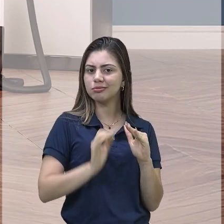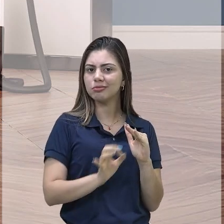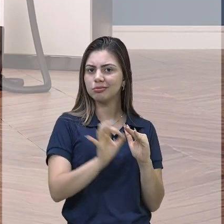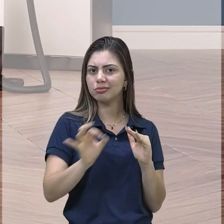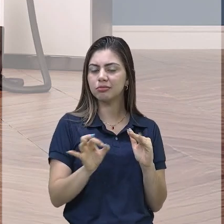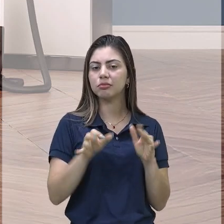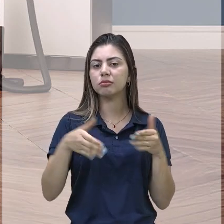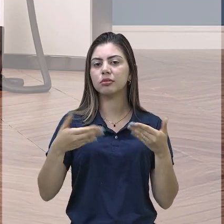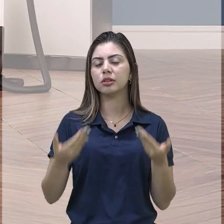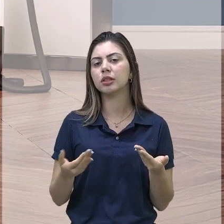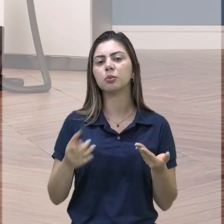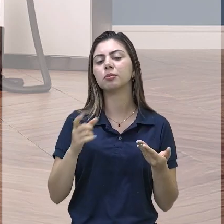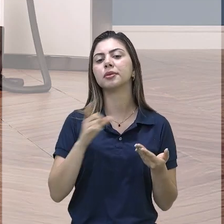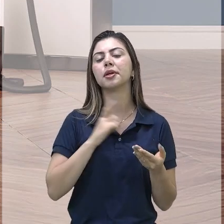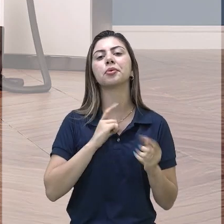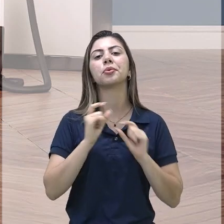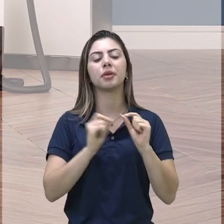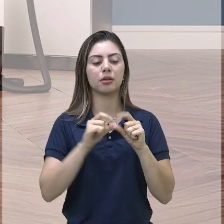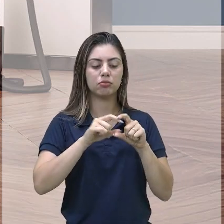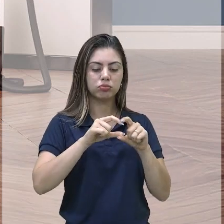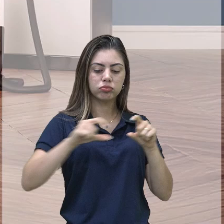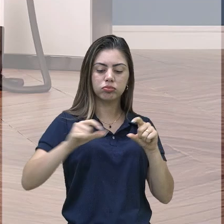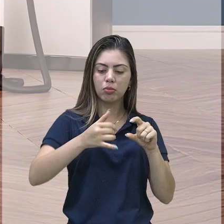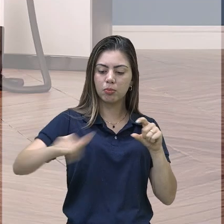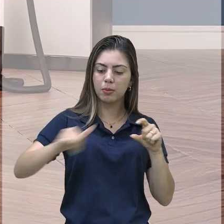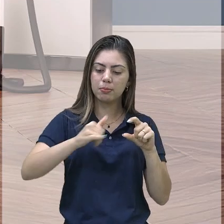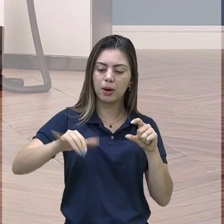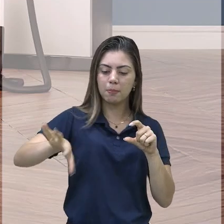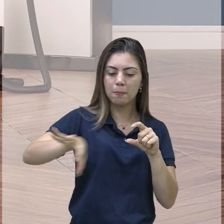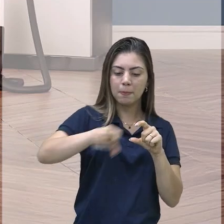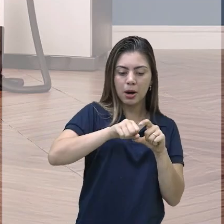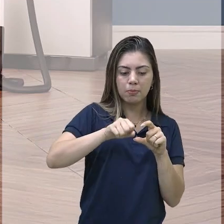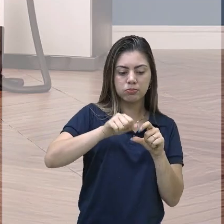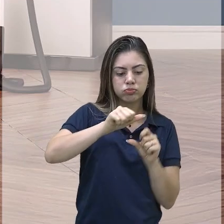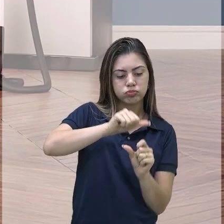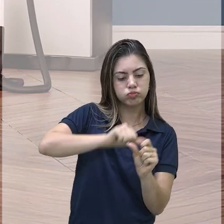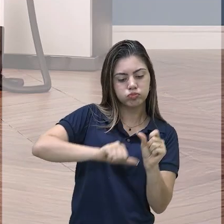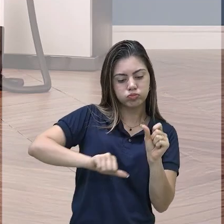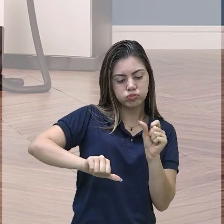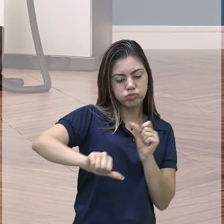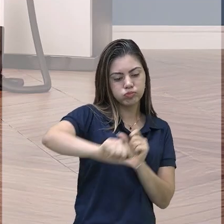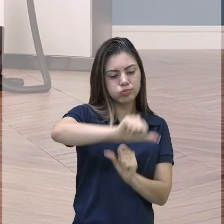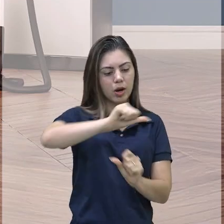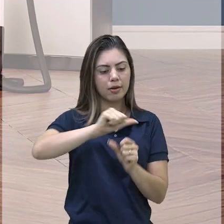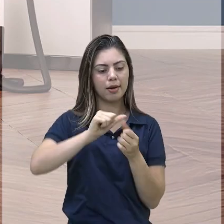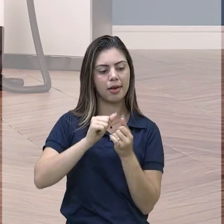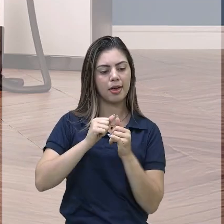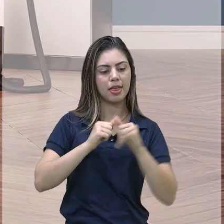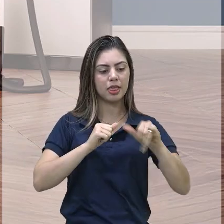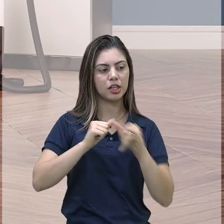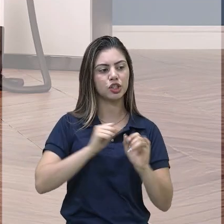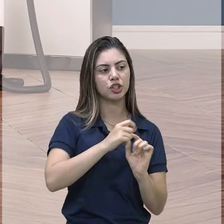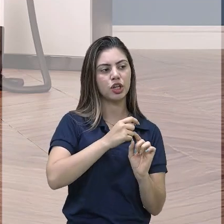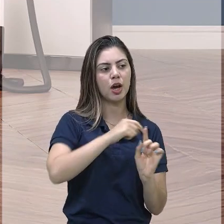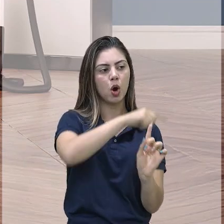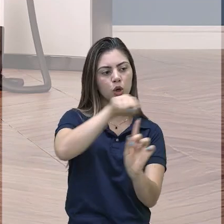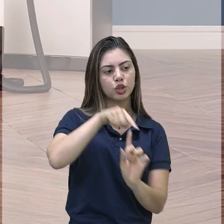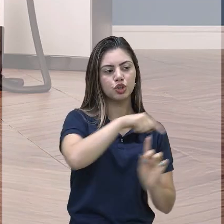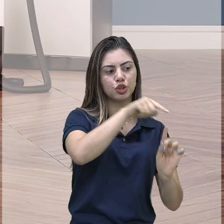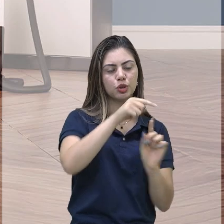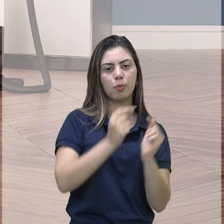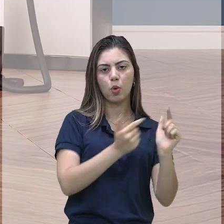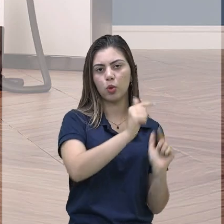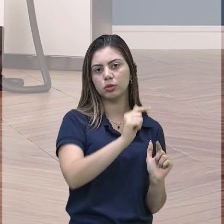transformar a energia elétrica em outra modalidade de energia, certo? Que não seja elétrica. Como, por exemplo,